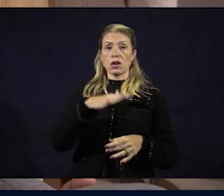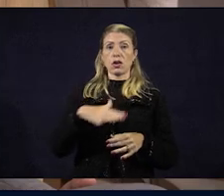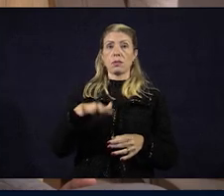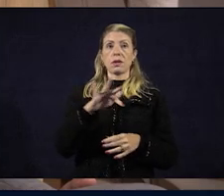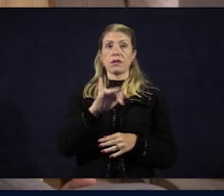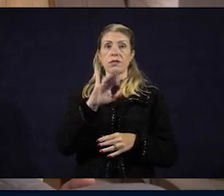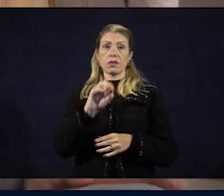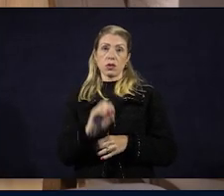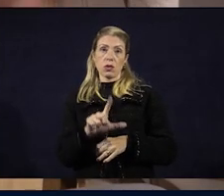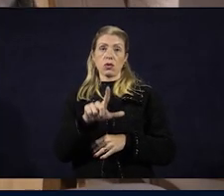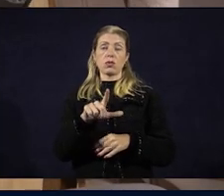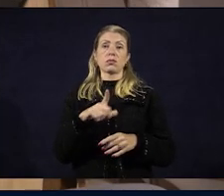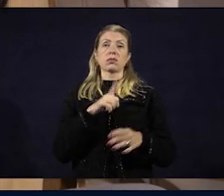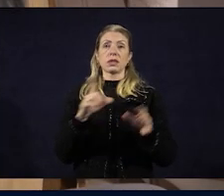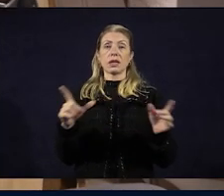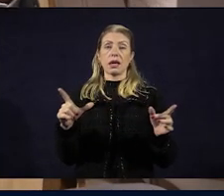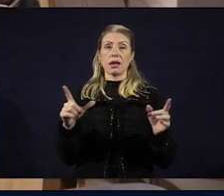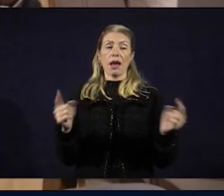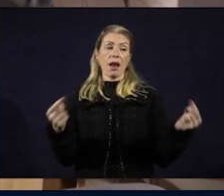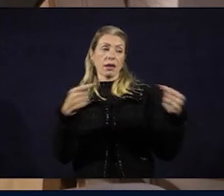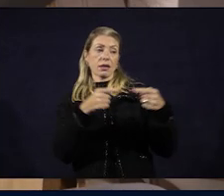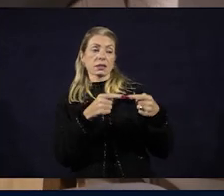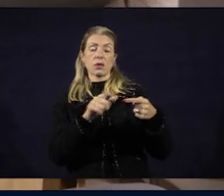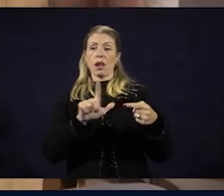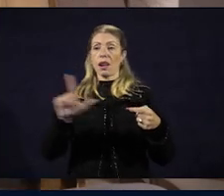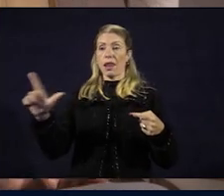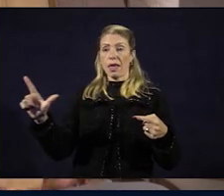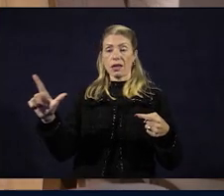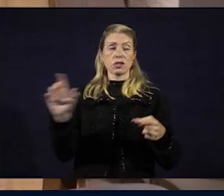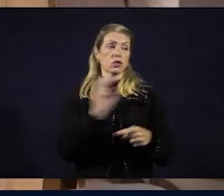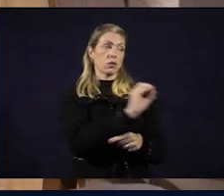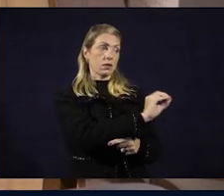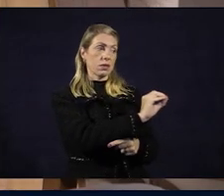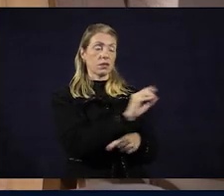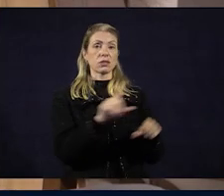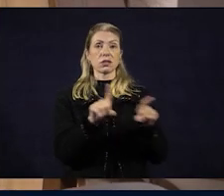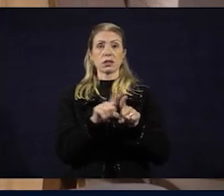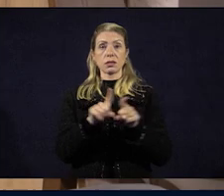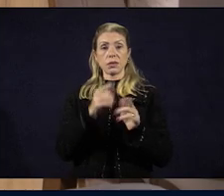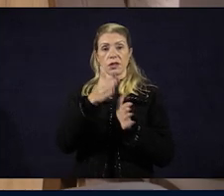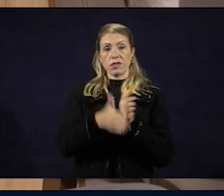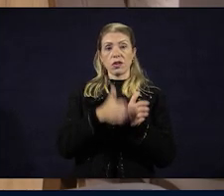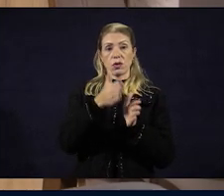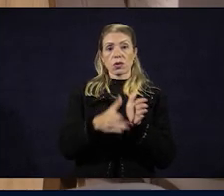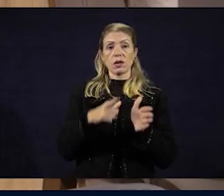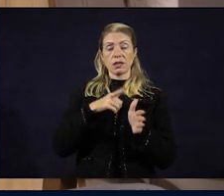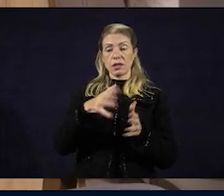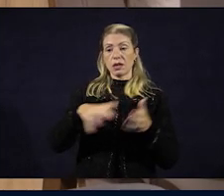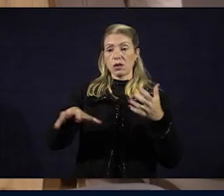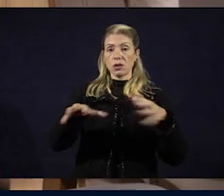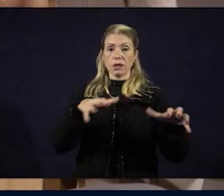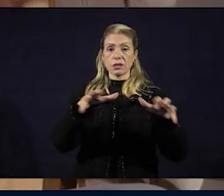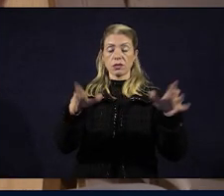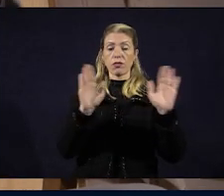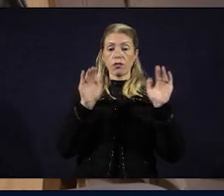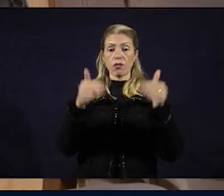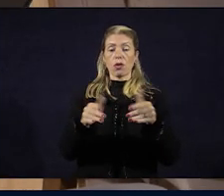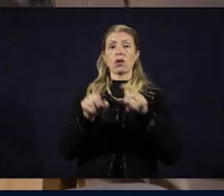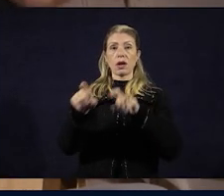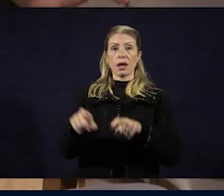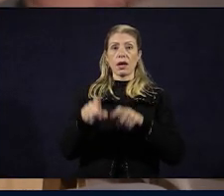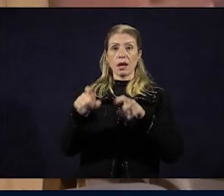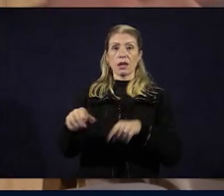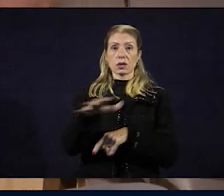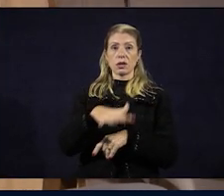Ferrovia Integração Oeste-Leste, sai ali de Caetité em direção a Barreiras, ferrovia que tem uma vocação muito grande para o agronegócio, pegar todo esse